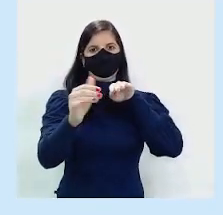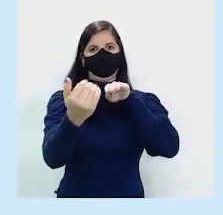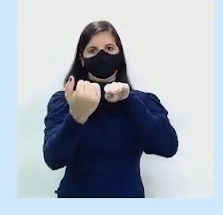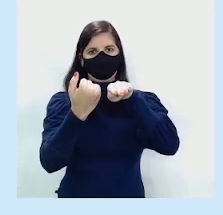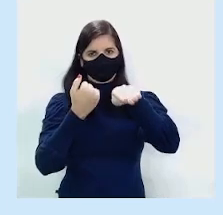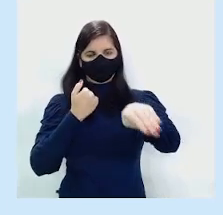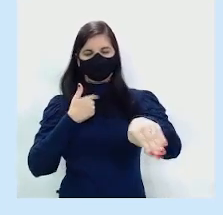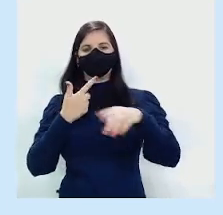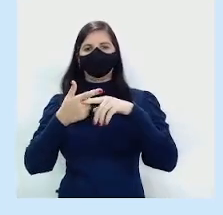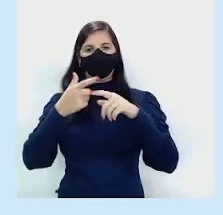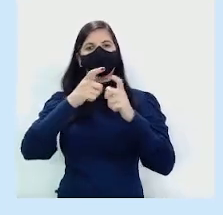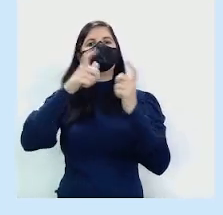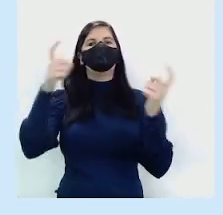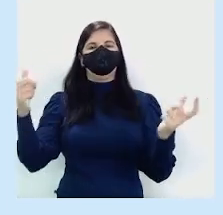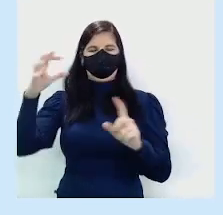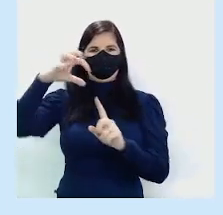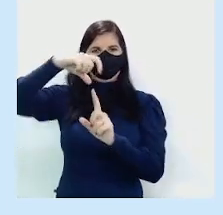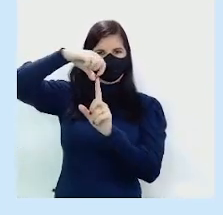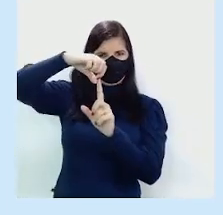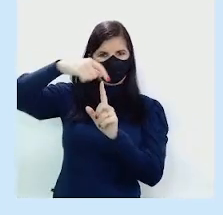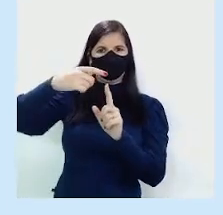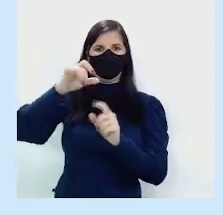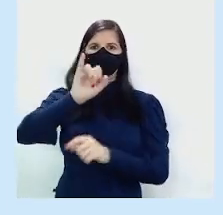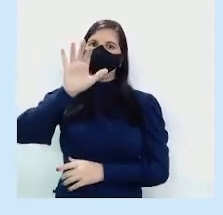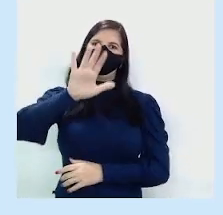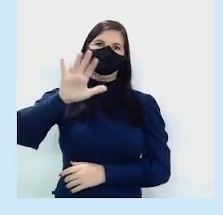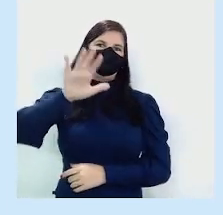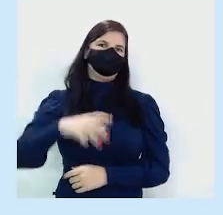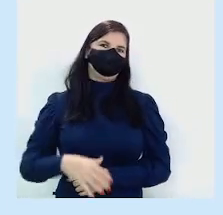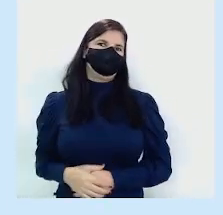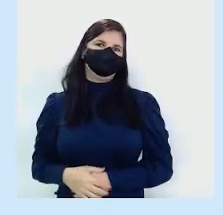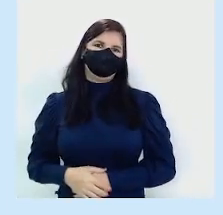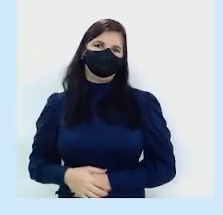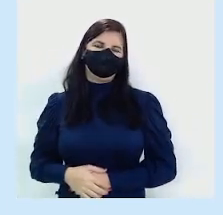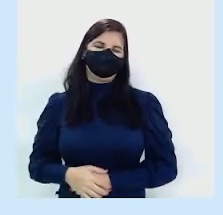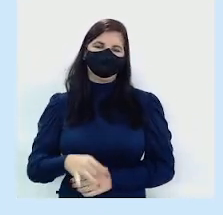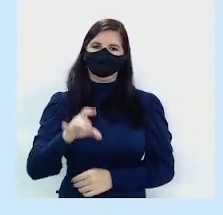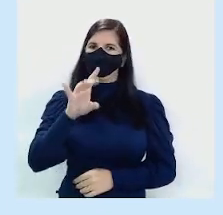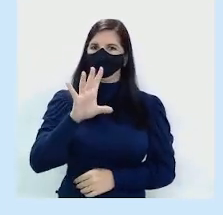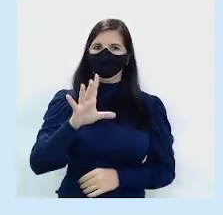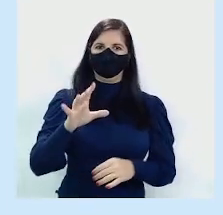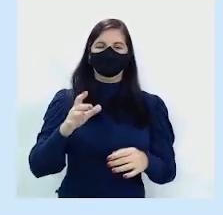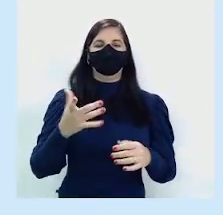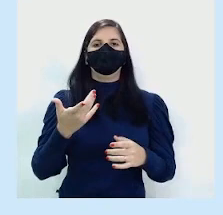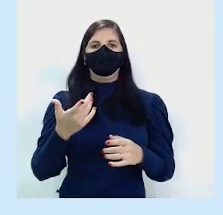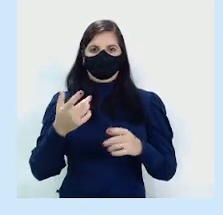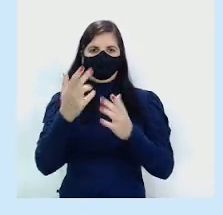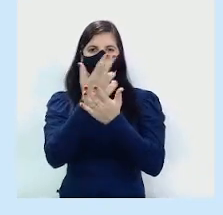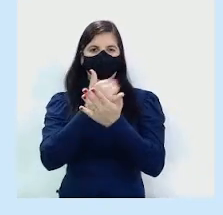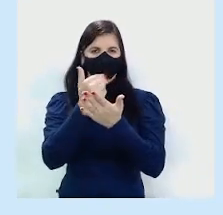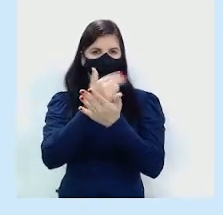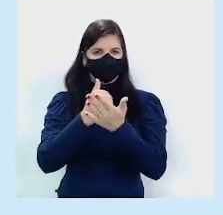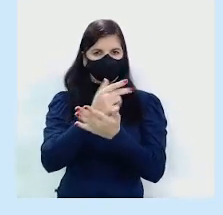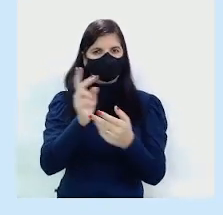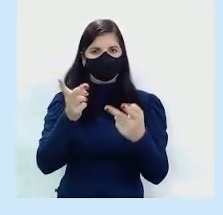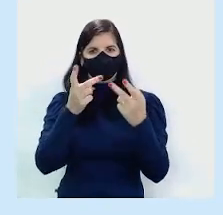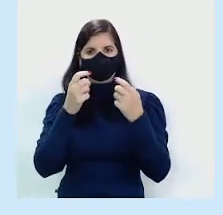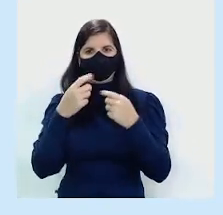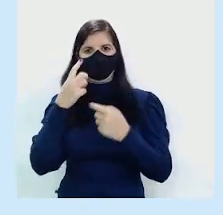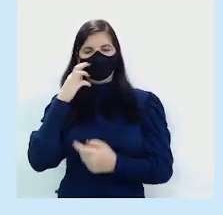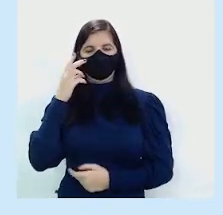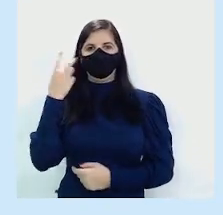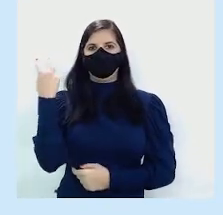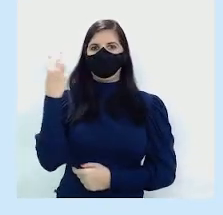placas de trânsito só tem imagens, só tem símbolos, só tem ali ícones, que quando a